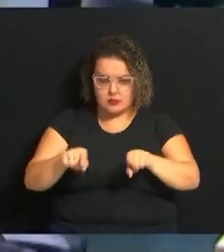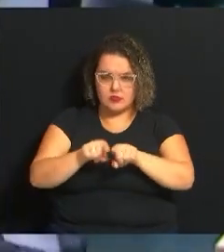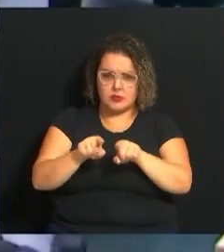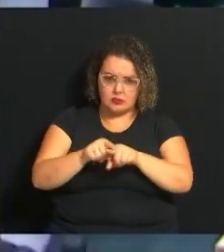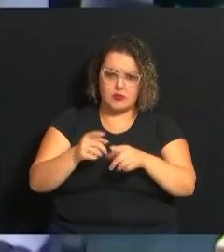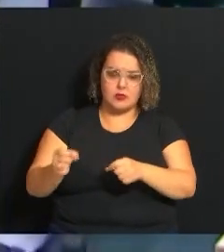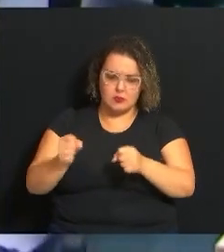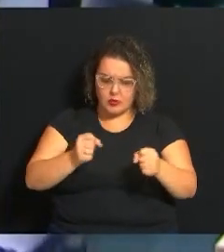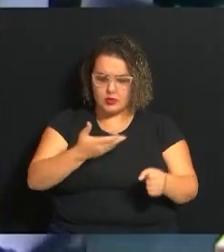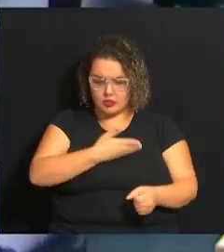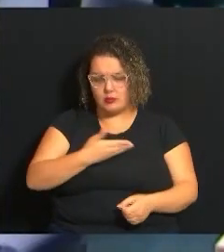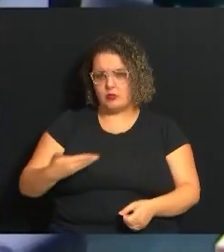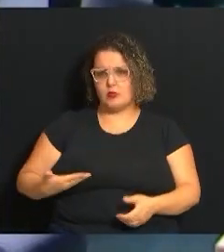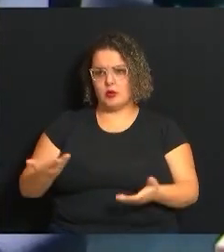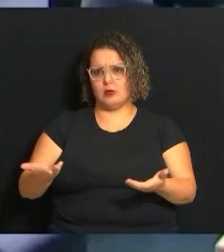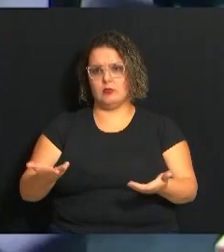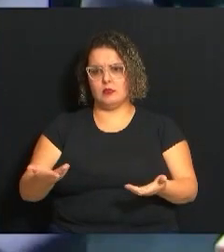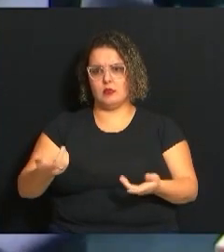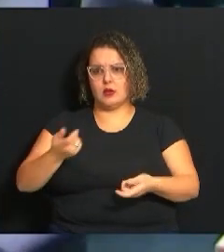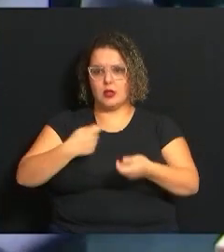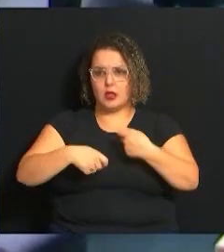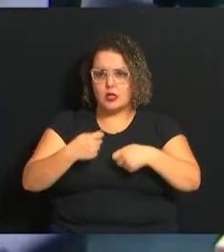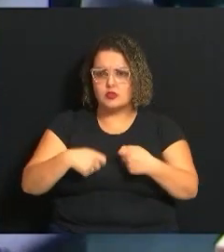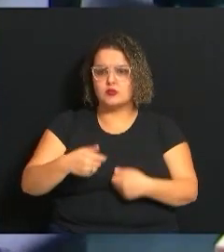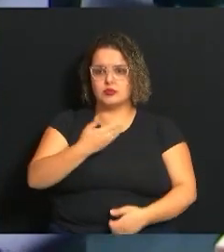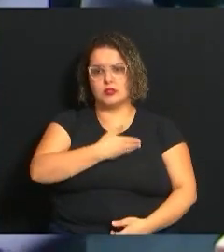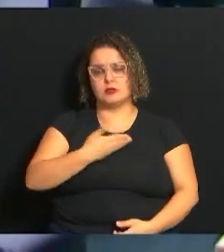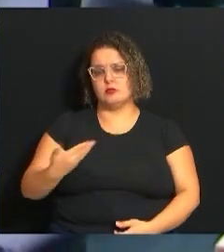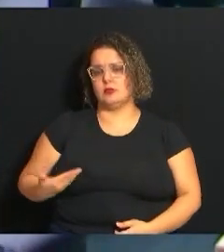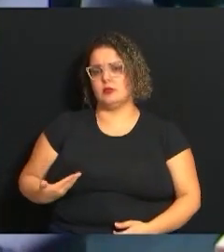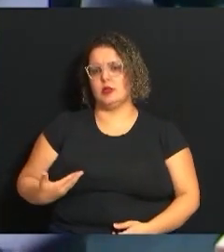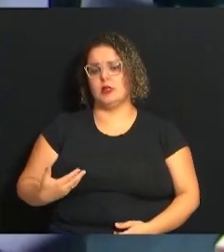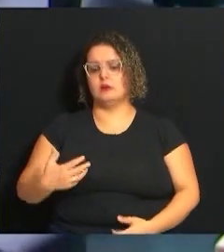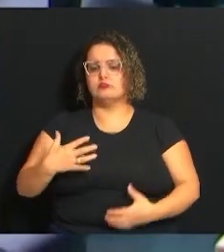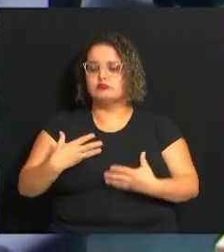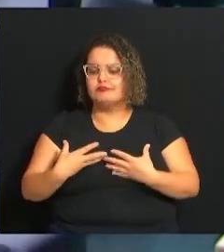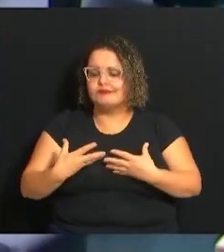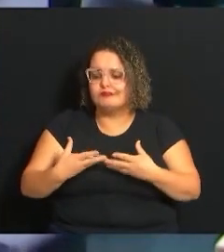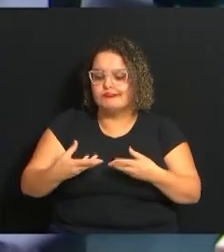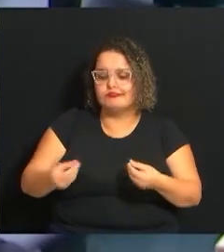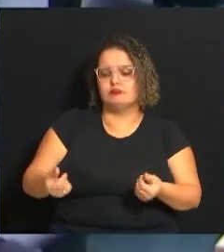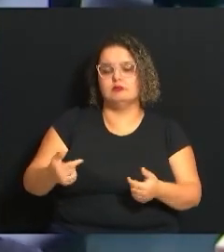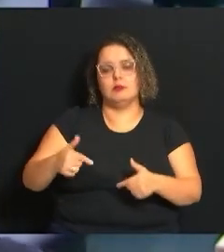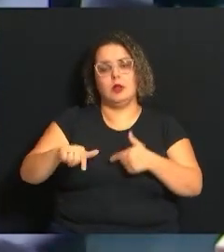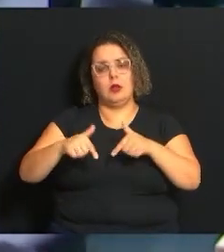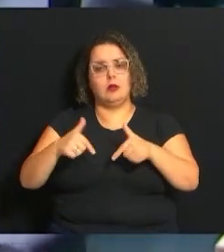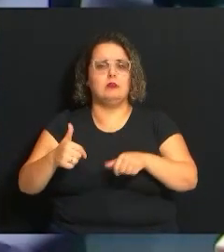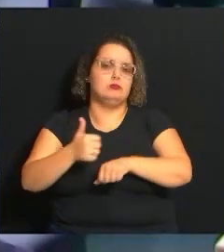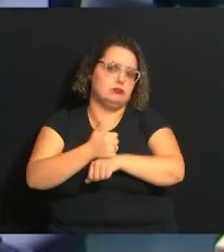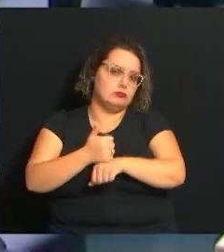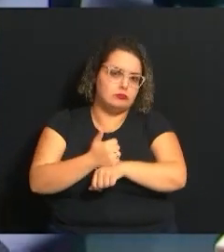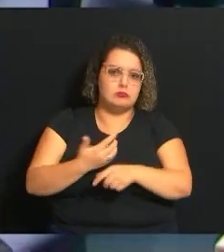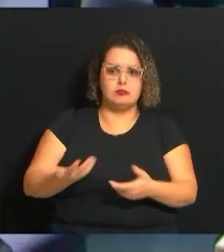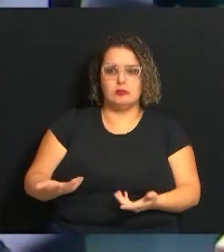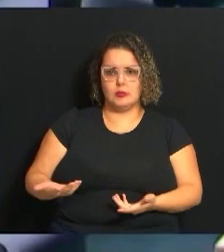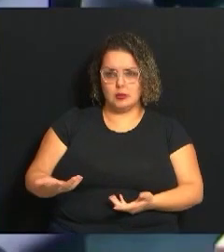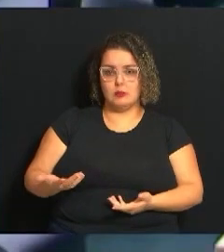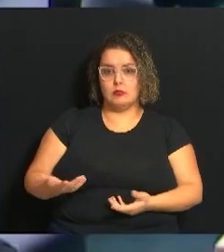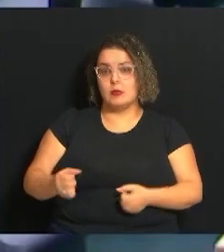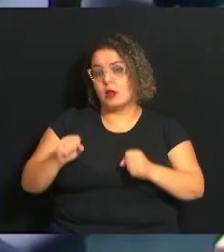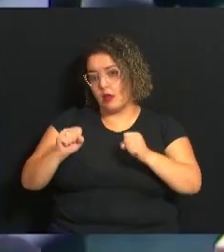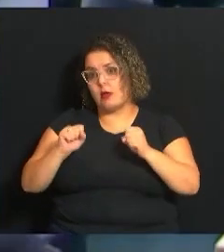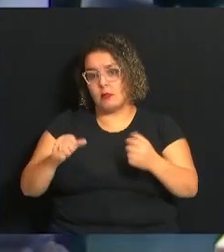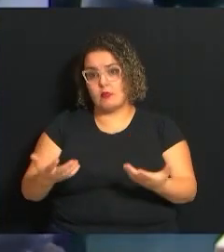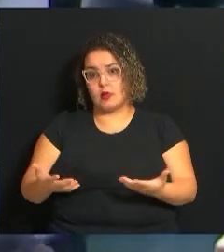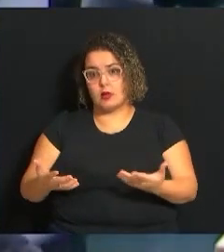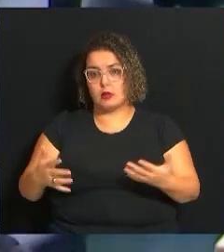poder público, né? A administração pública, sensibilizar os seus funcionários, os seus colaboradores, para que eles possam